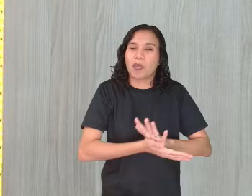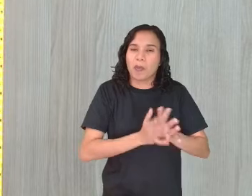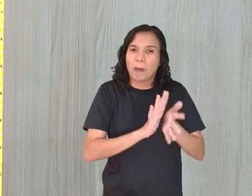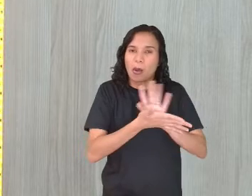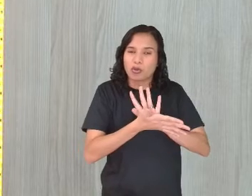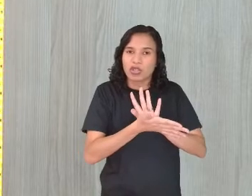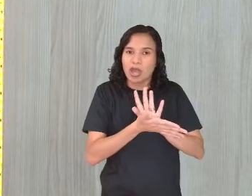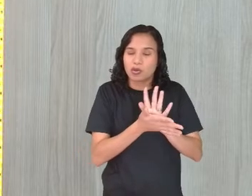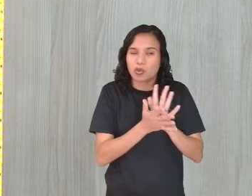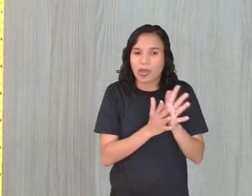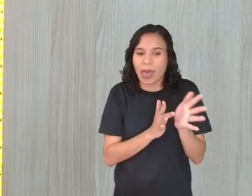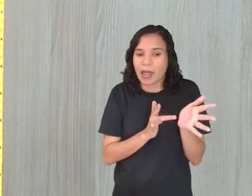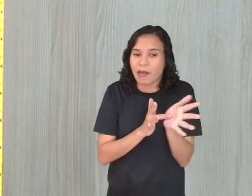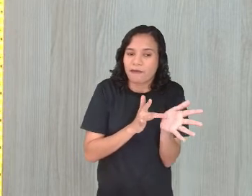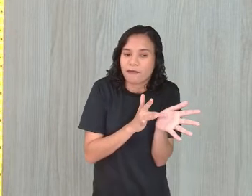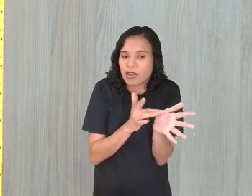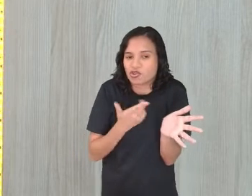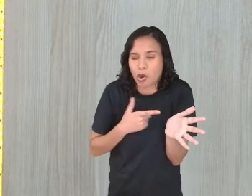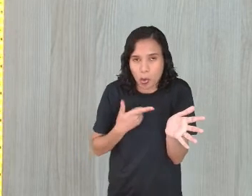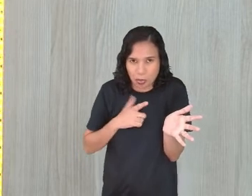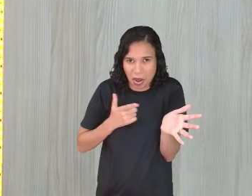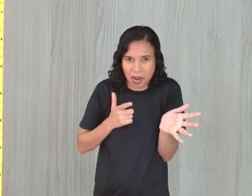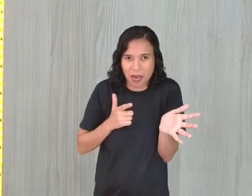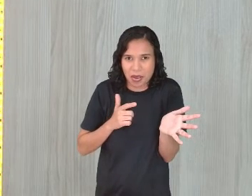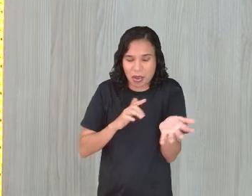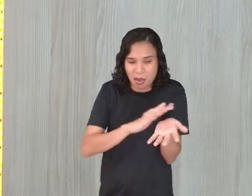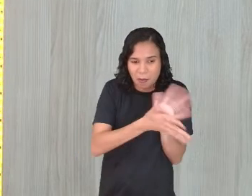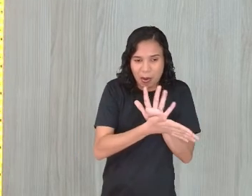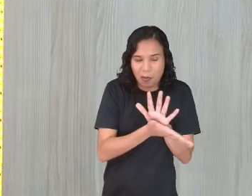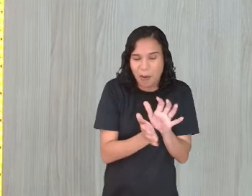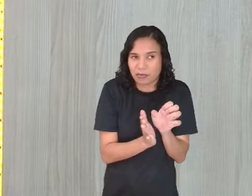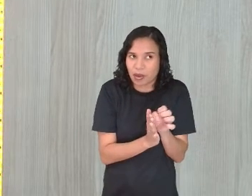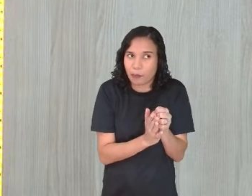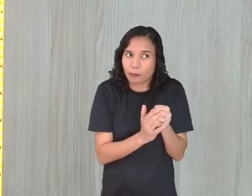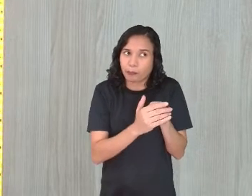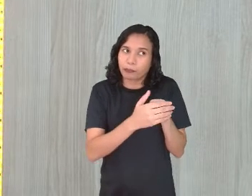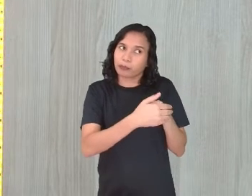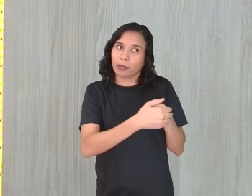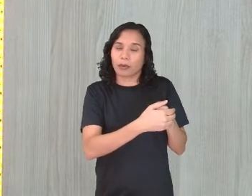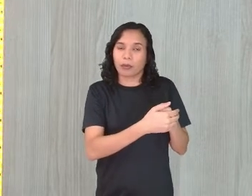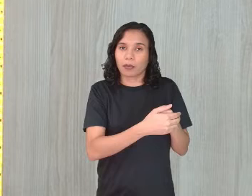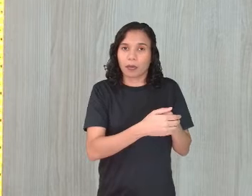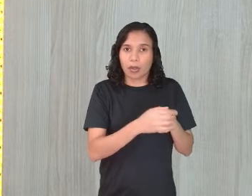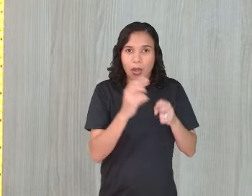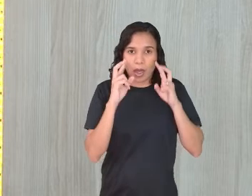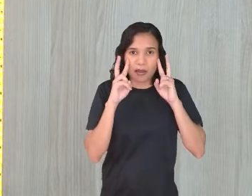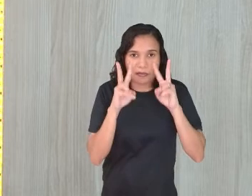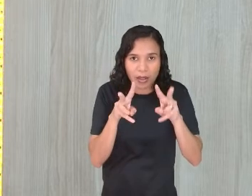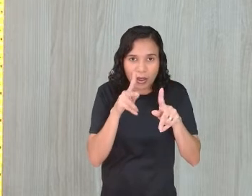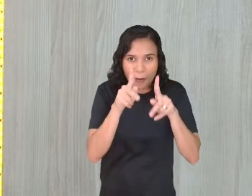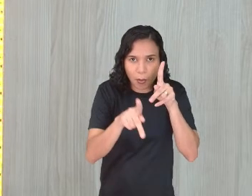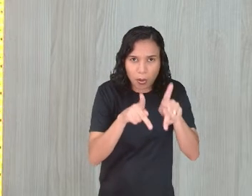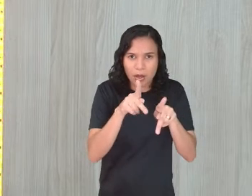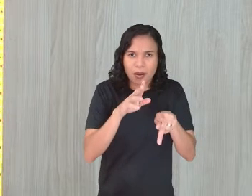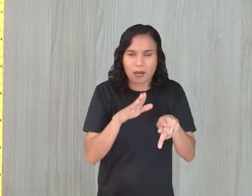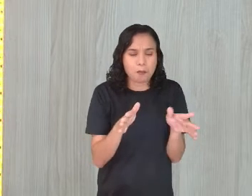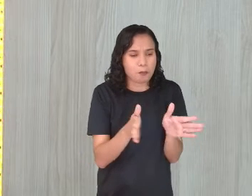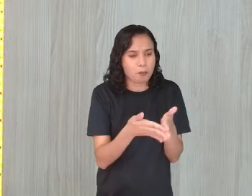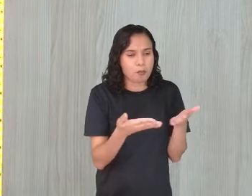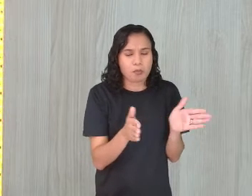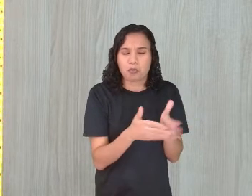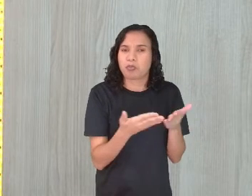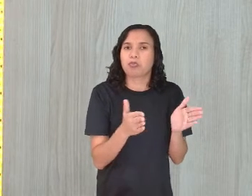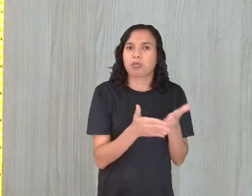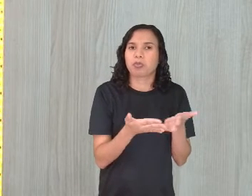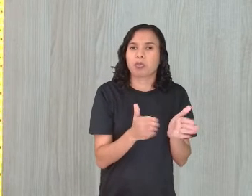fantasiado, sabe? É disfarçado, na verdade, né? A gente vê aí algumas dificuldades. A população hoje mais carente, né? Ela